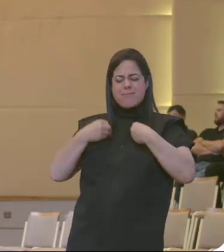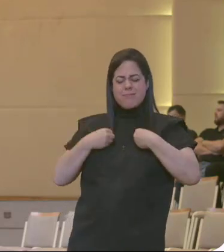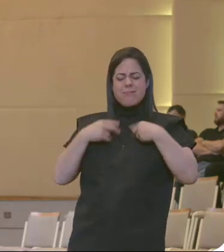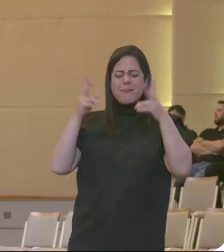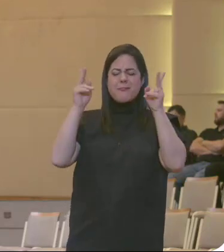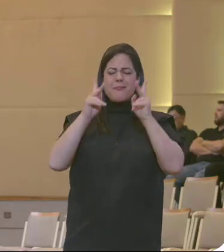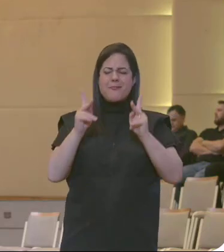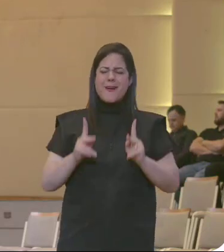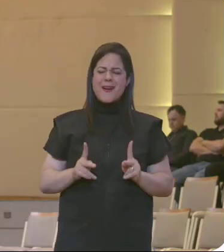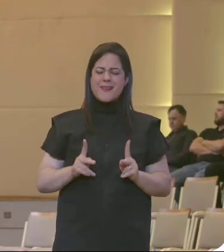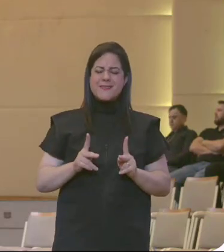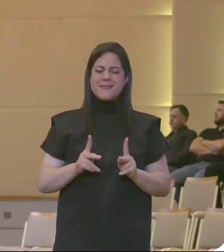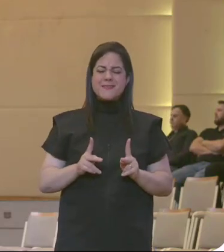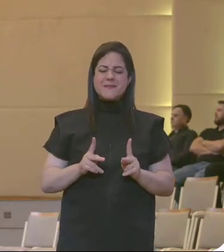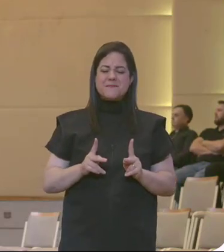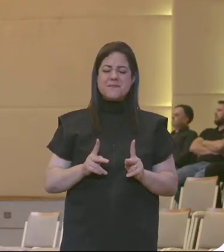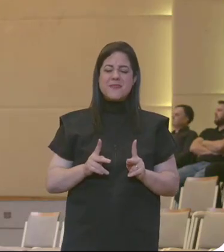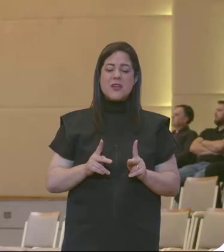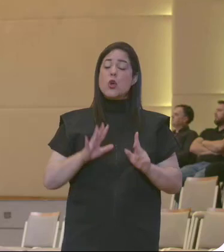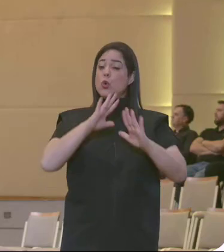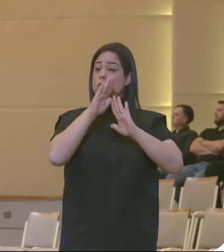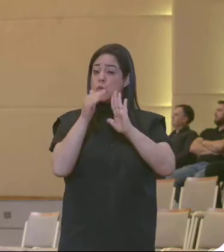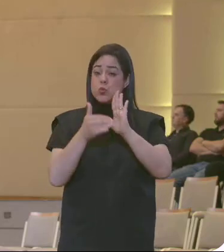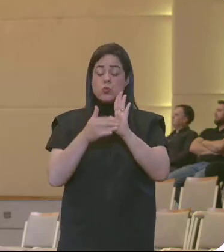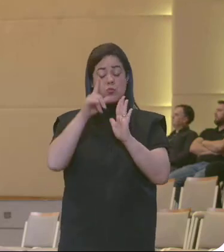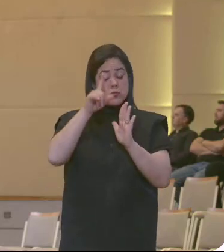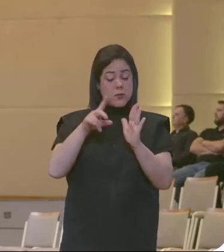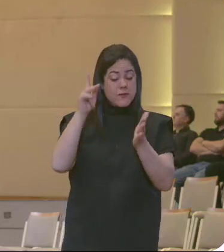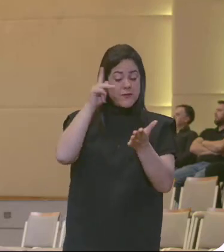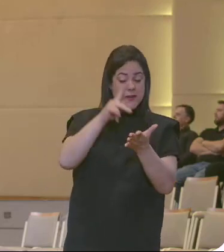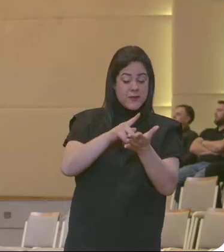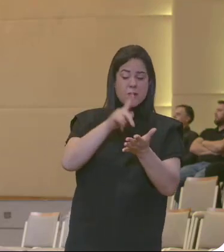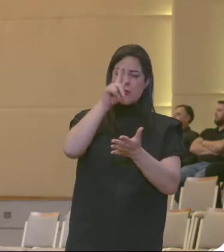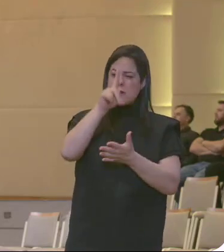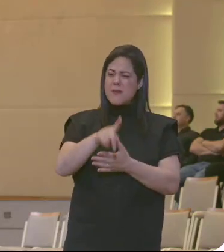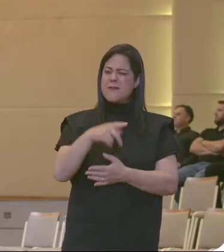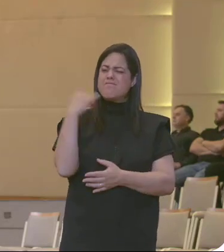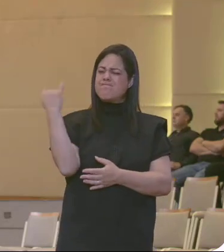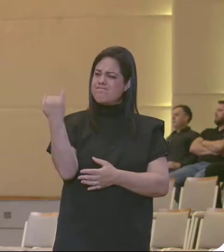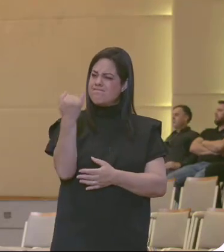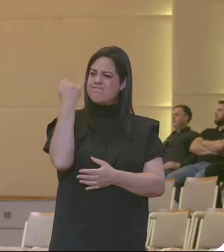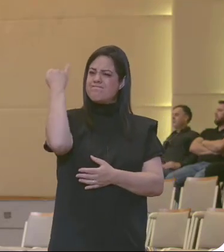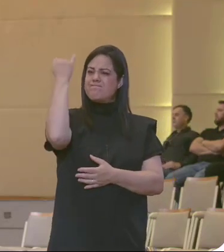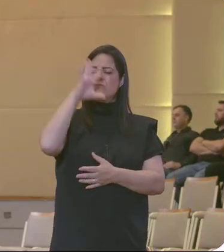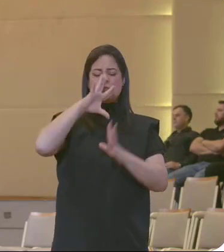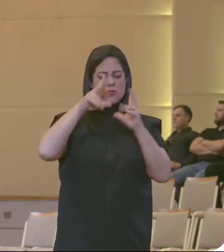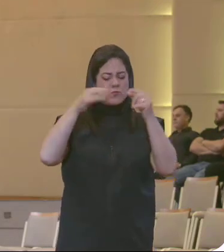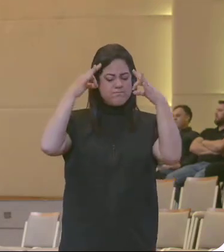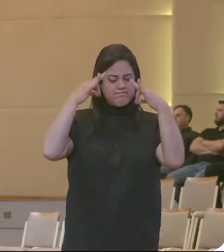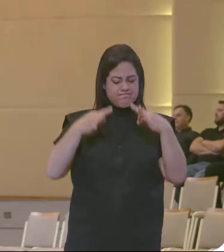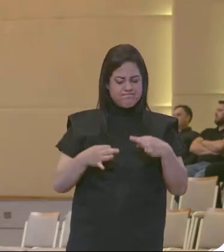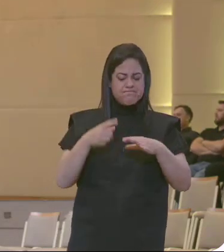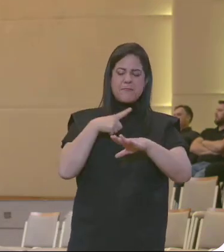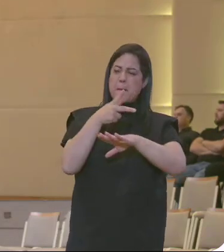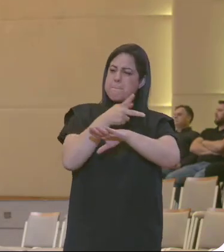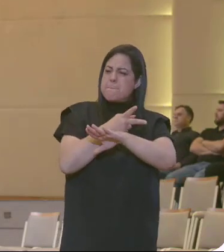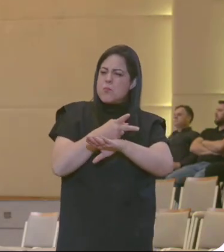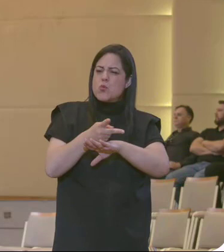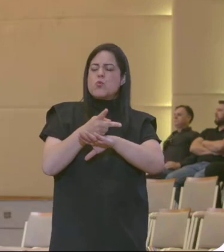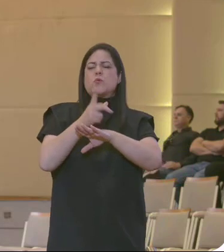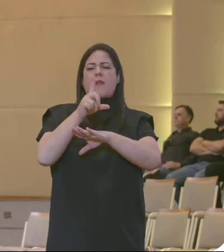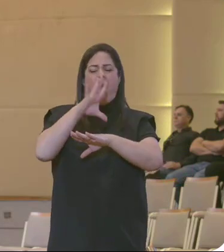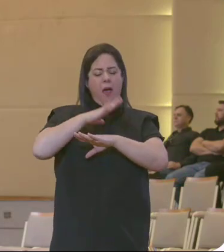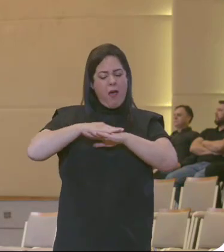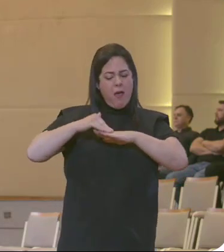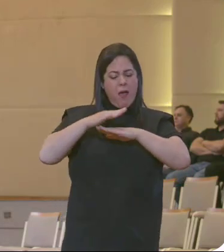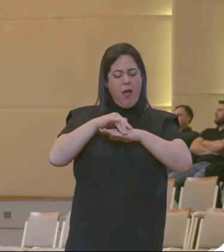Jesus. Finalmente, irmãos, tudo que for verdadeiro, tudo que for nobre, tudo que for correto, tudo que for puro, tudo que for amável, tudo